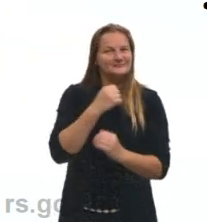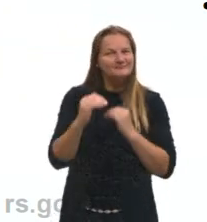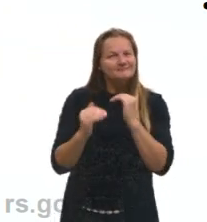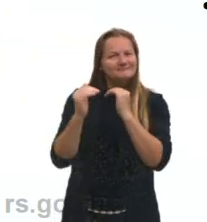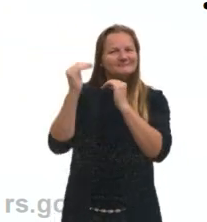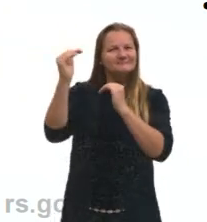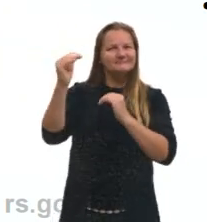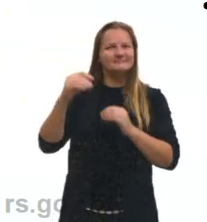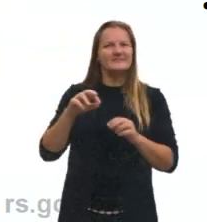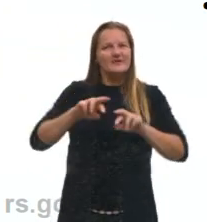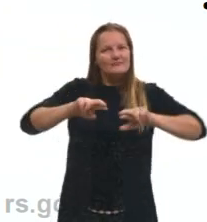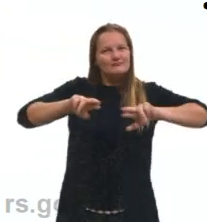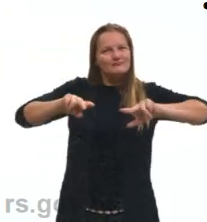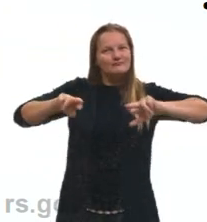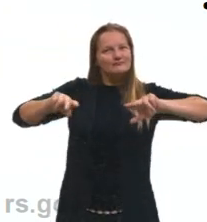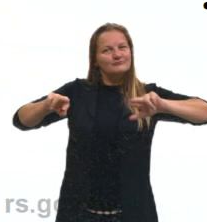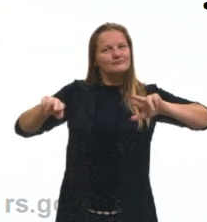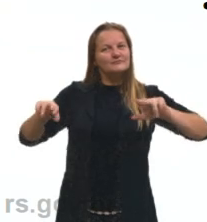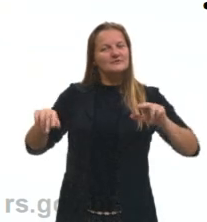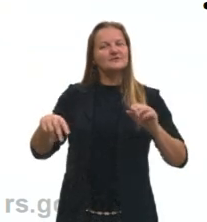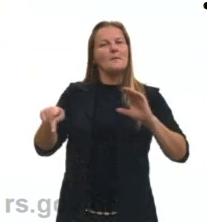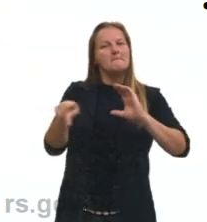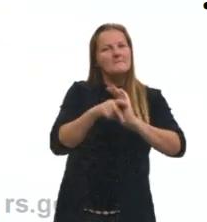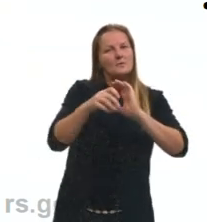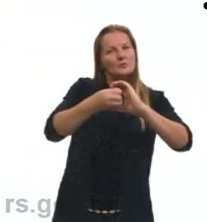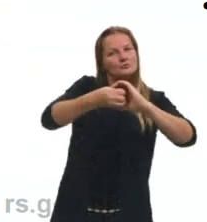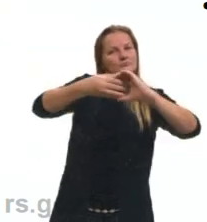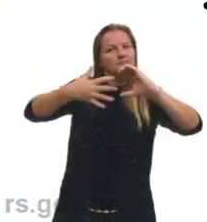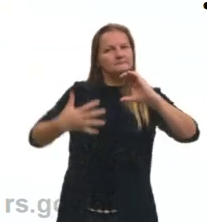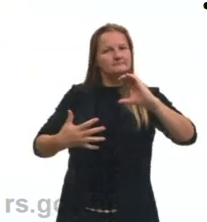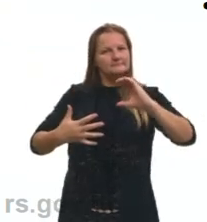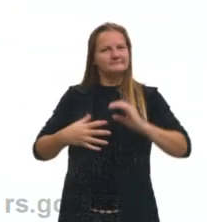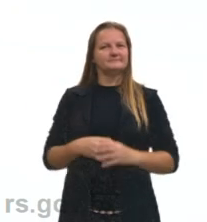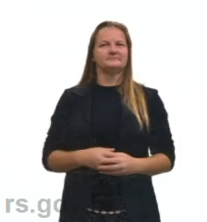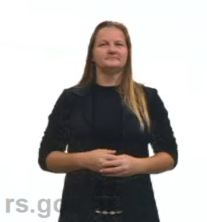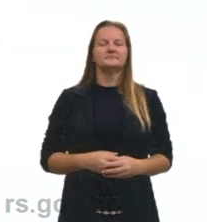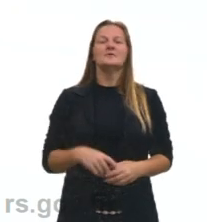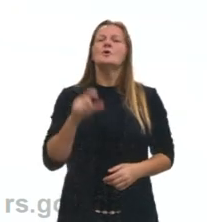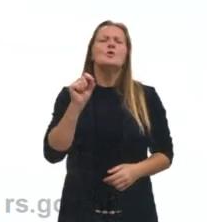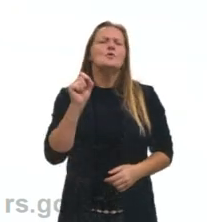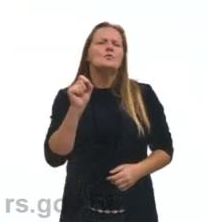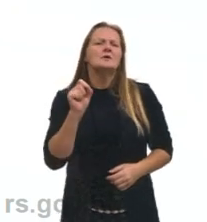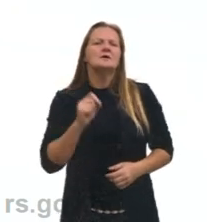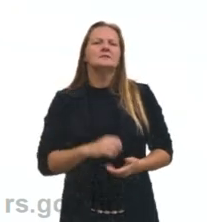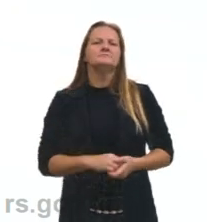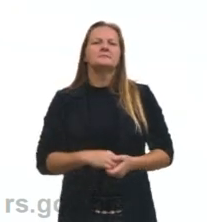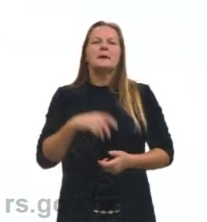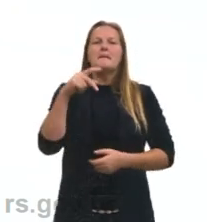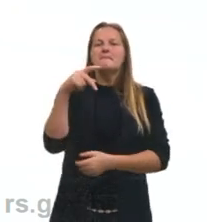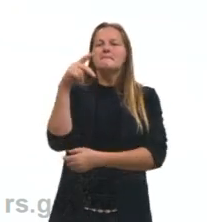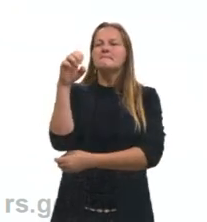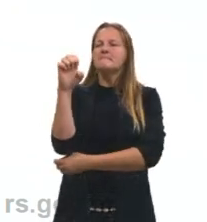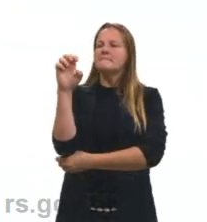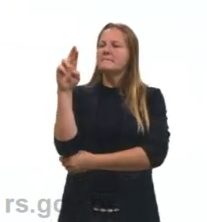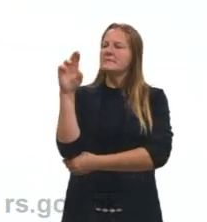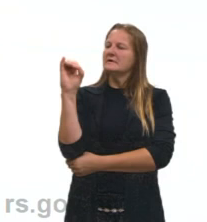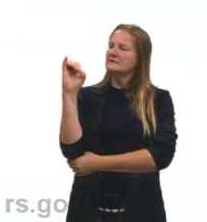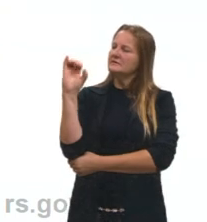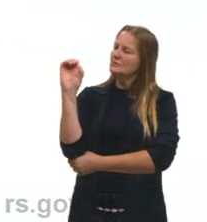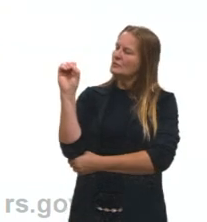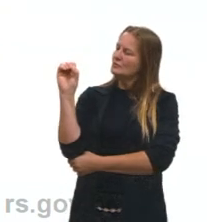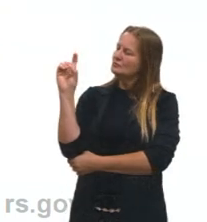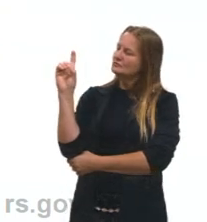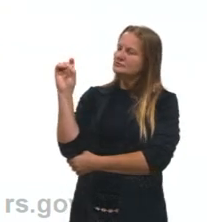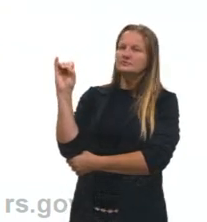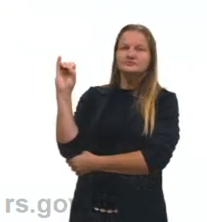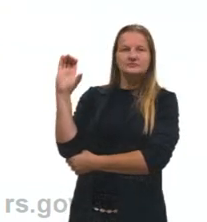varia né vai variando algumas propriedades tá o quê que seria essa periodicidade o que